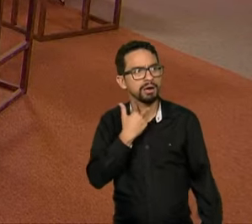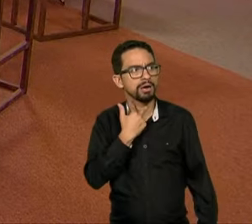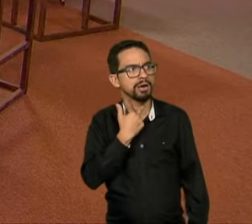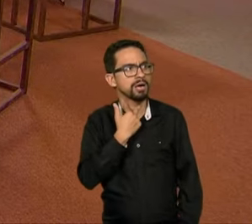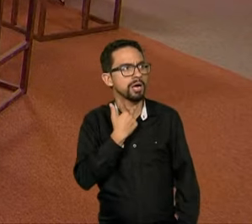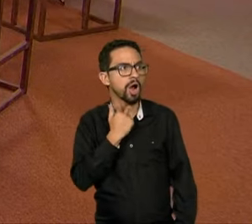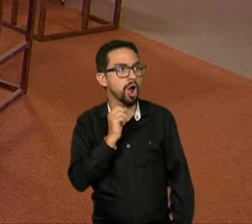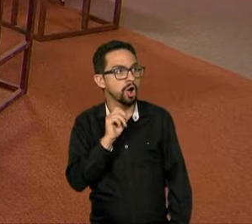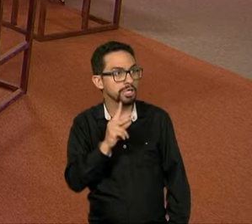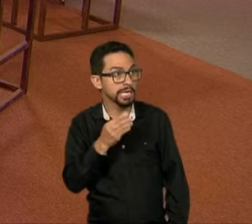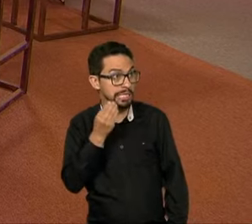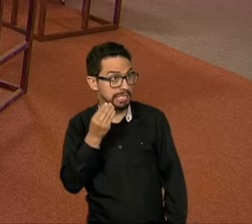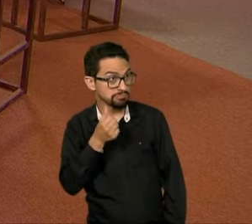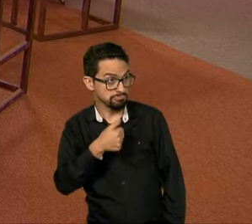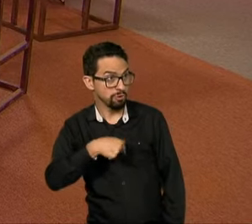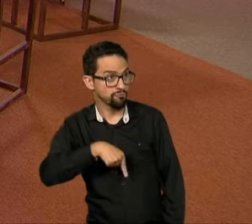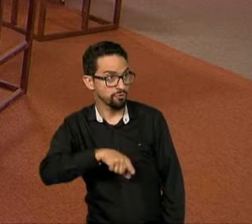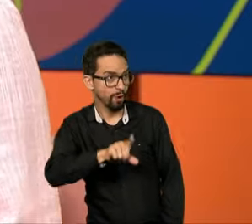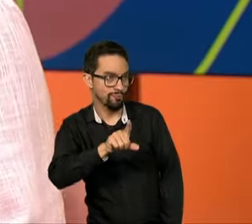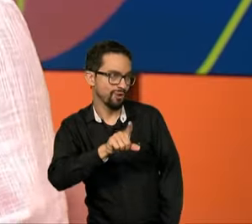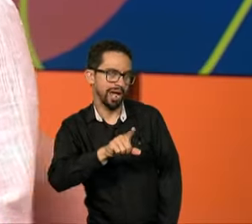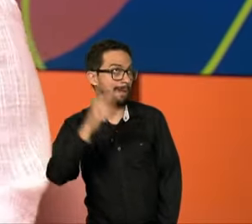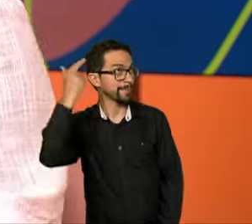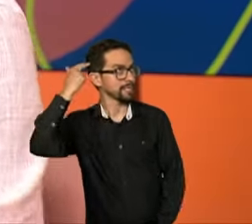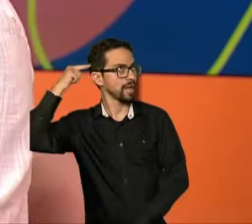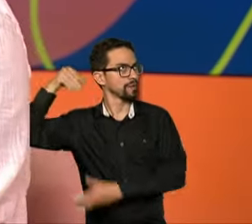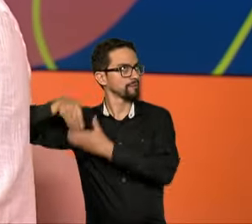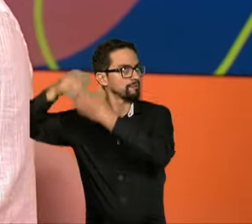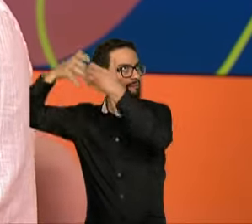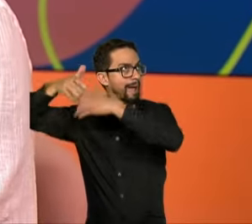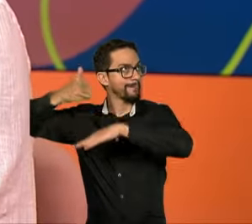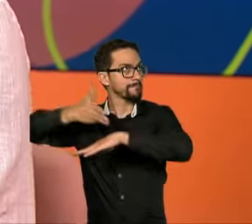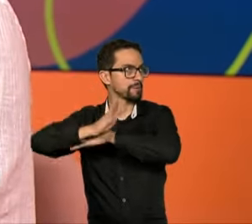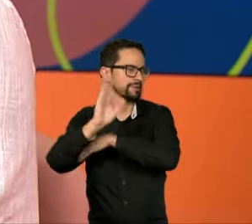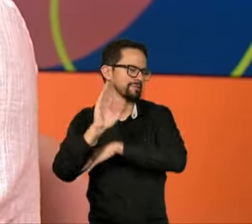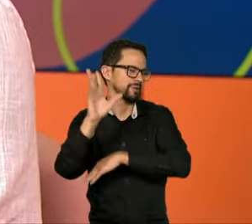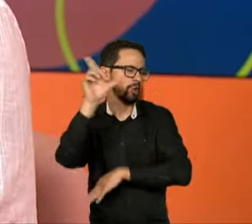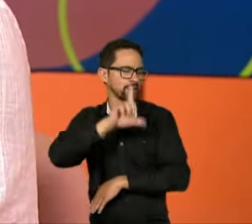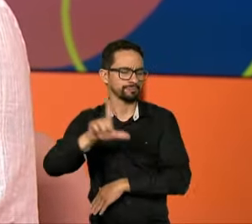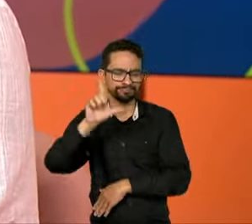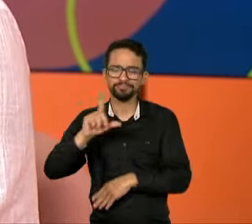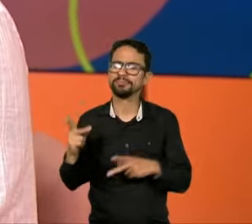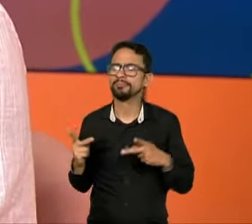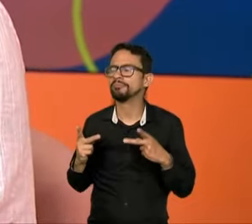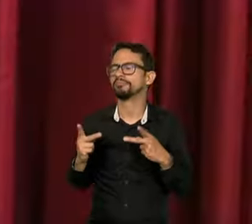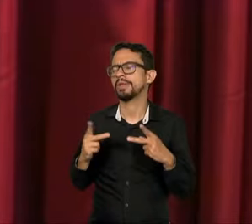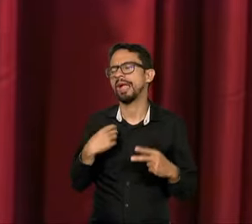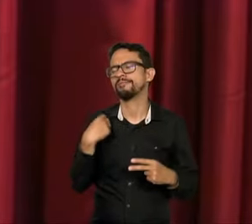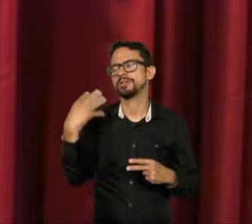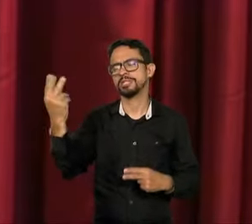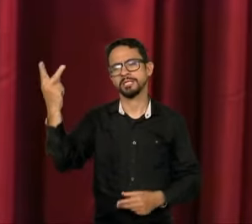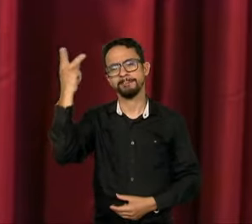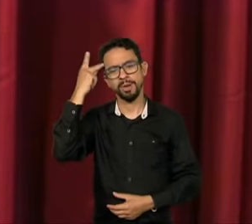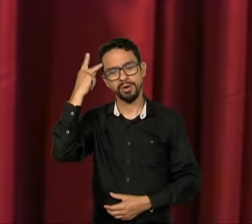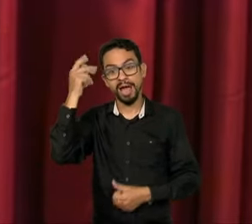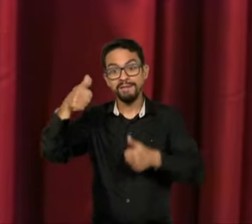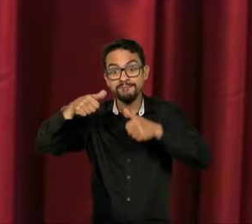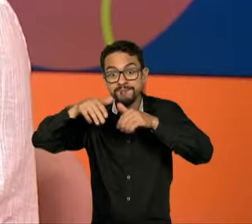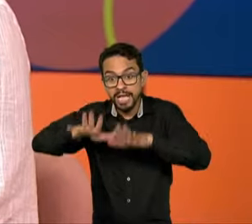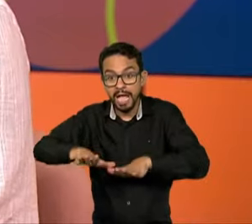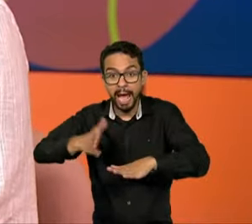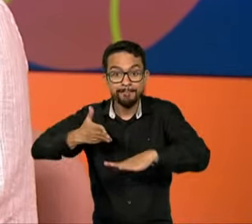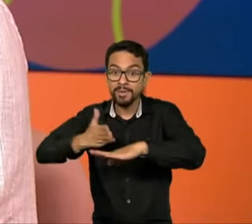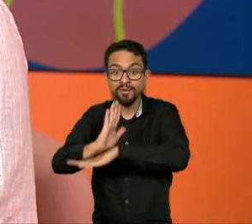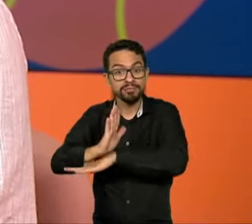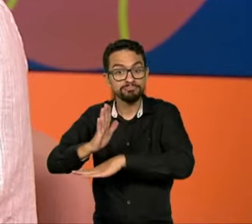fazer o teste, vou. Eu falei, não vou passar, né? Mas tudo bem, eu vou lá fazer o teste. Fui para São Paulo fazer o teste e fiquei para fazer a peça. Olha só.